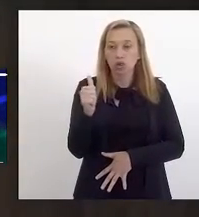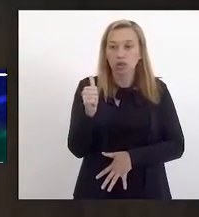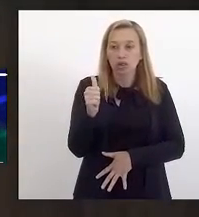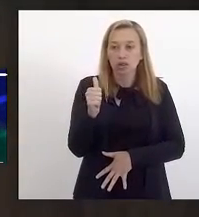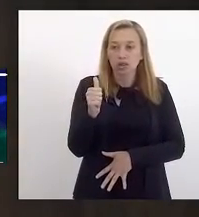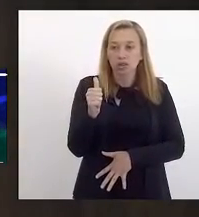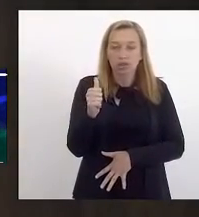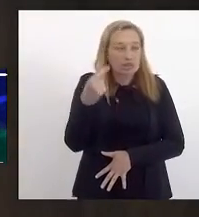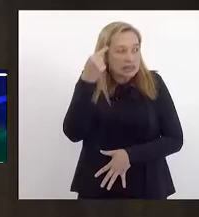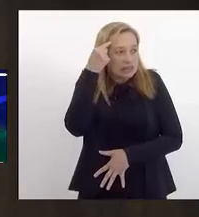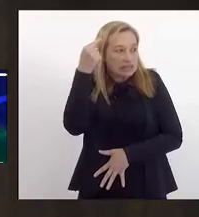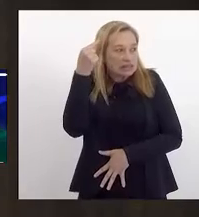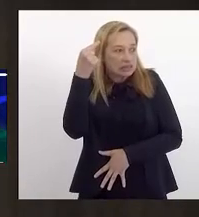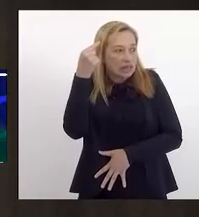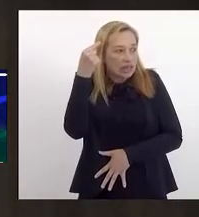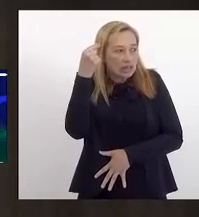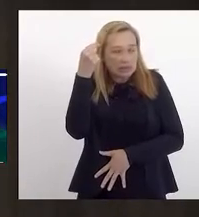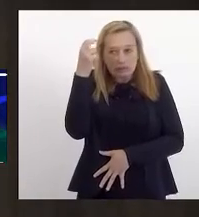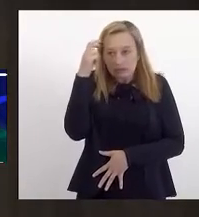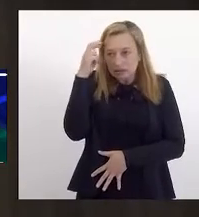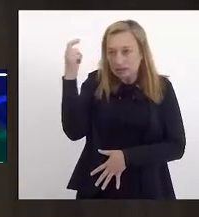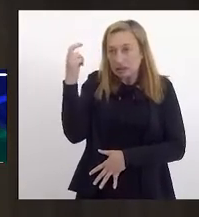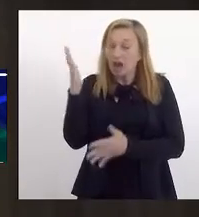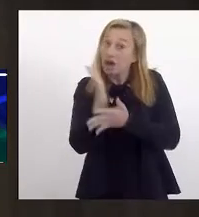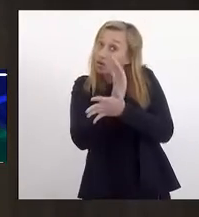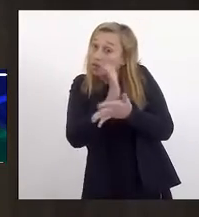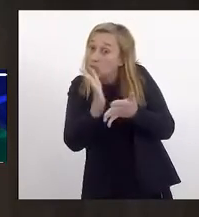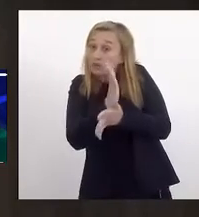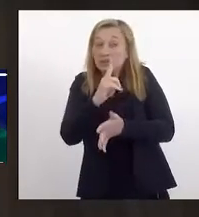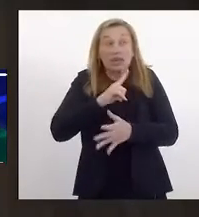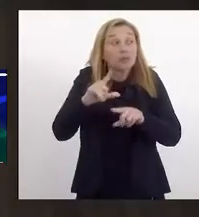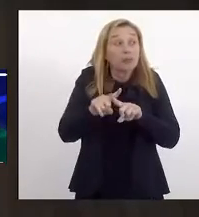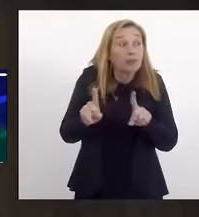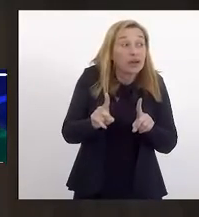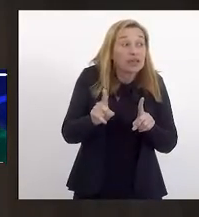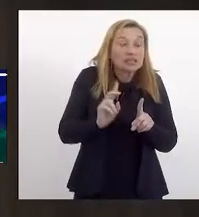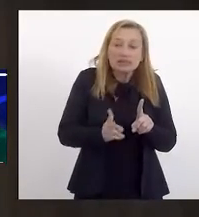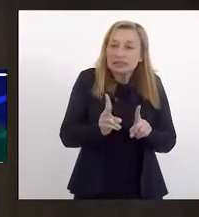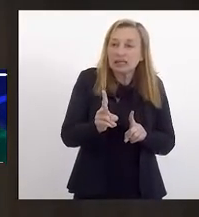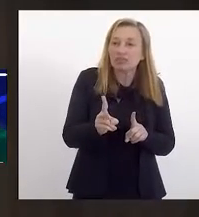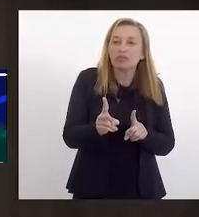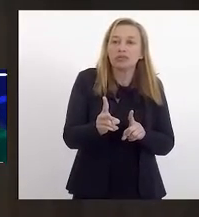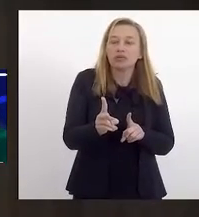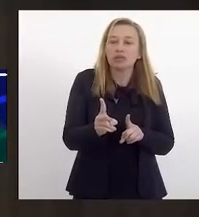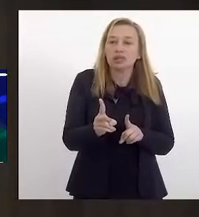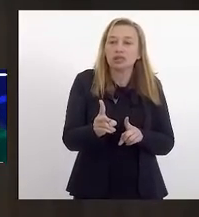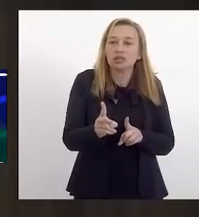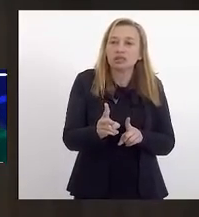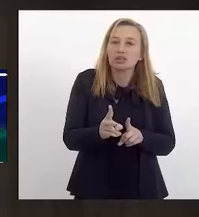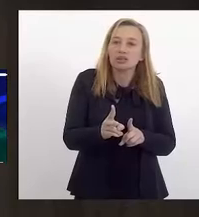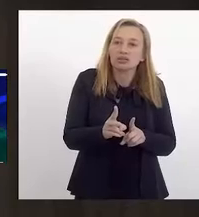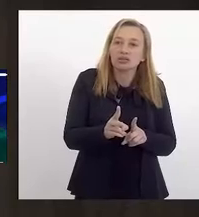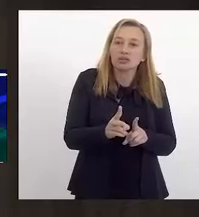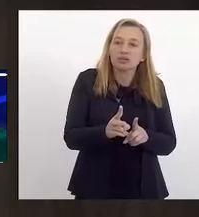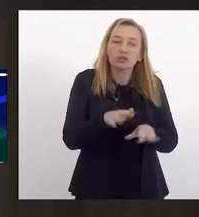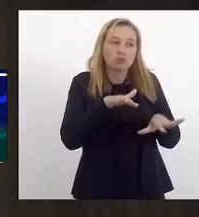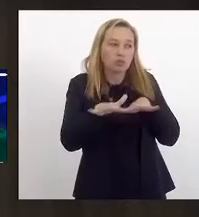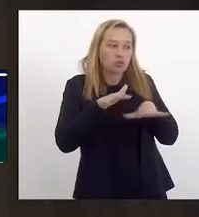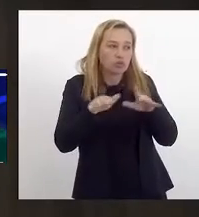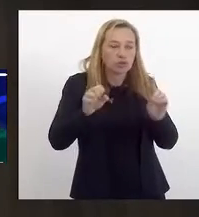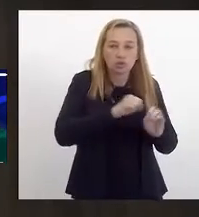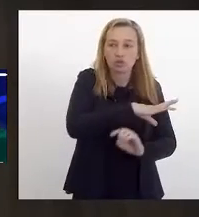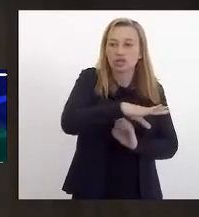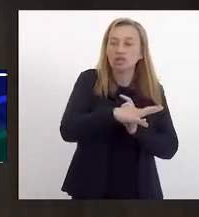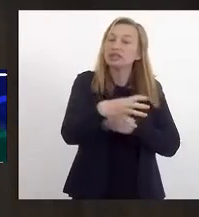das minhas ideias brilhantes, tem algumas, mas sempre foi muito demandada pelos movimentos